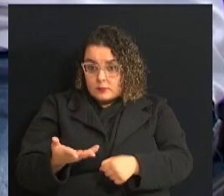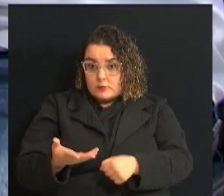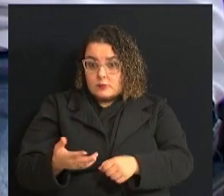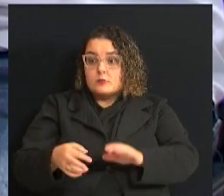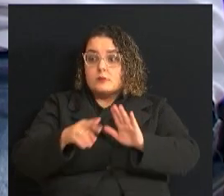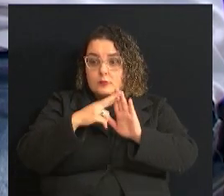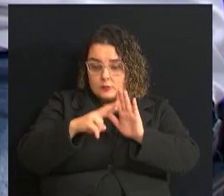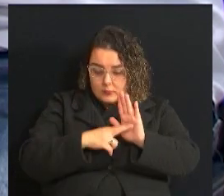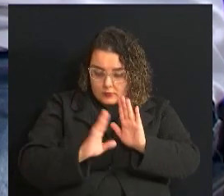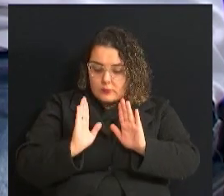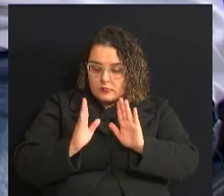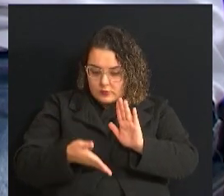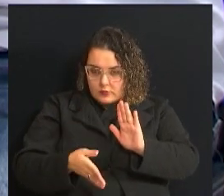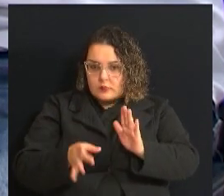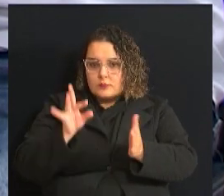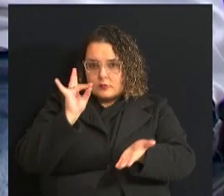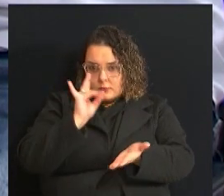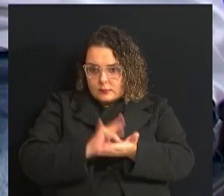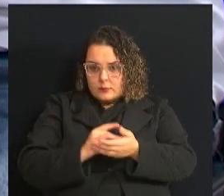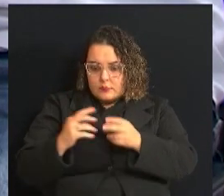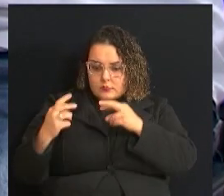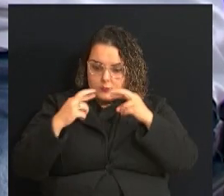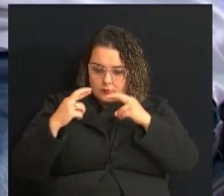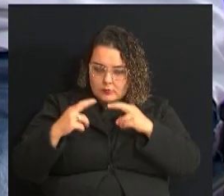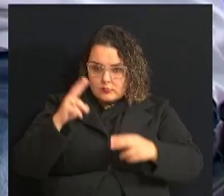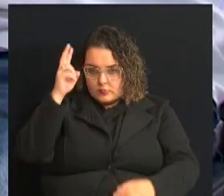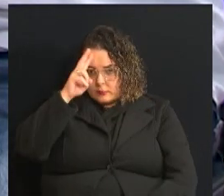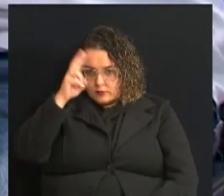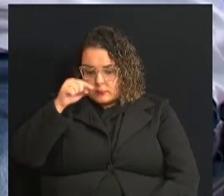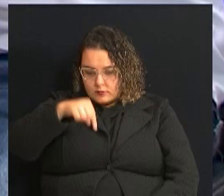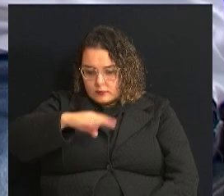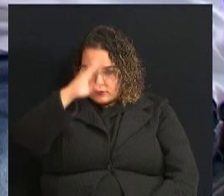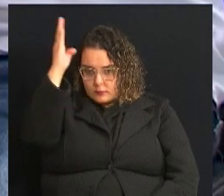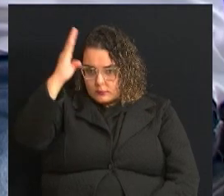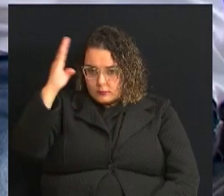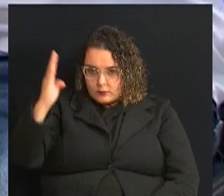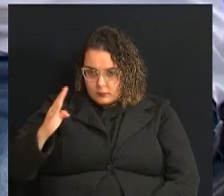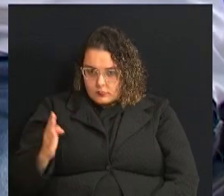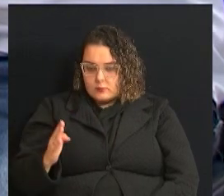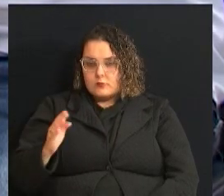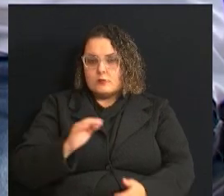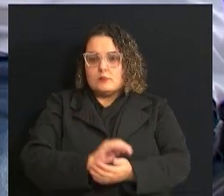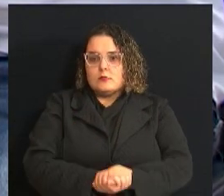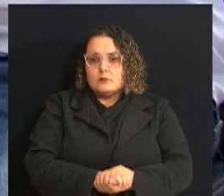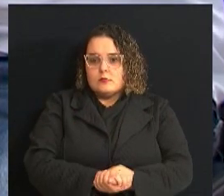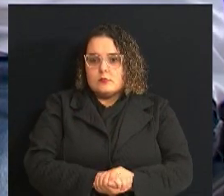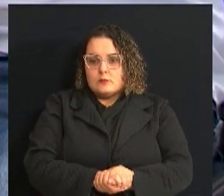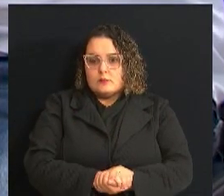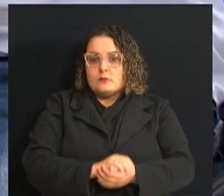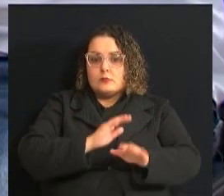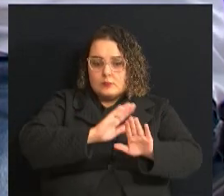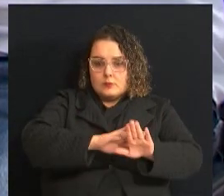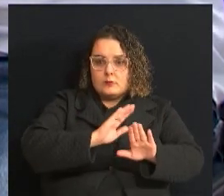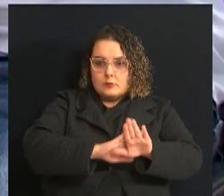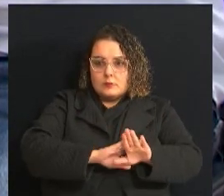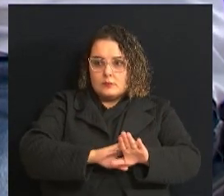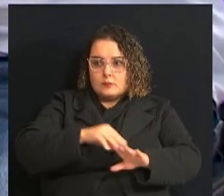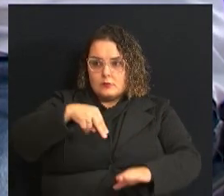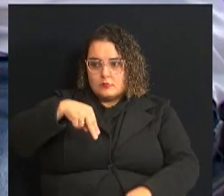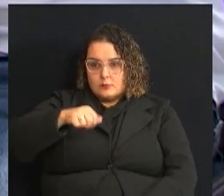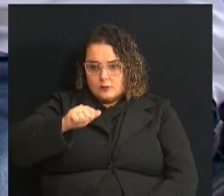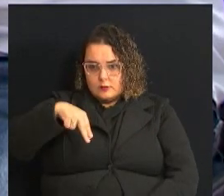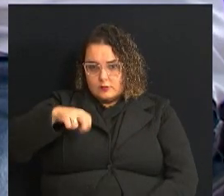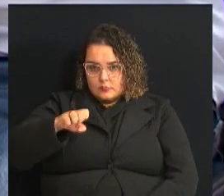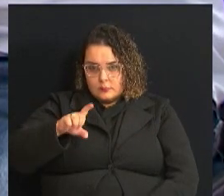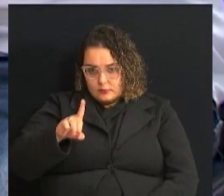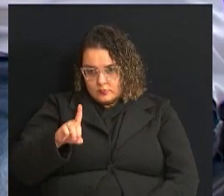regulamentada, né? Analisando o histórico aqui no Brasil, né, mesmo de atuação da ANED, que é a Associação Nacional